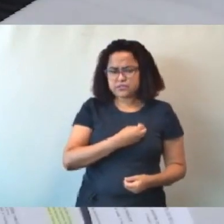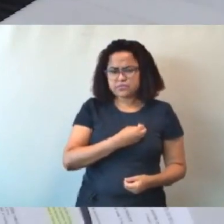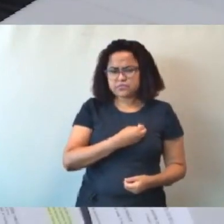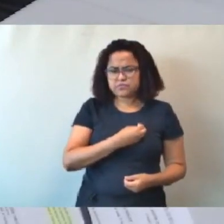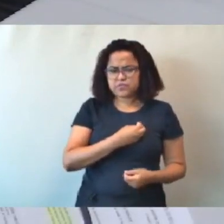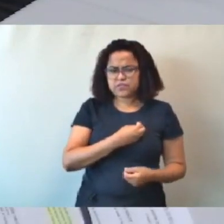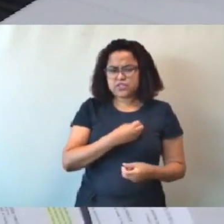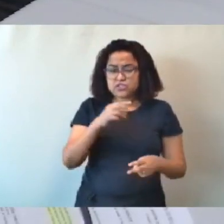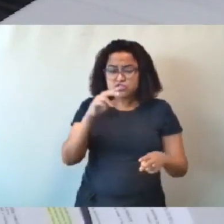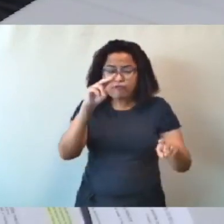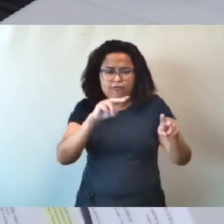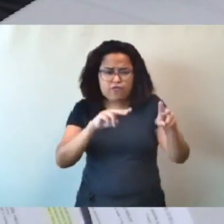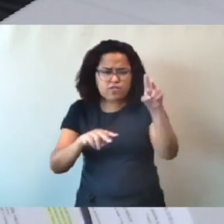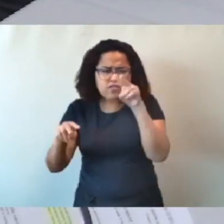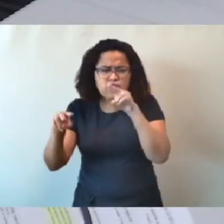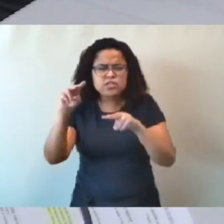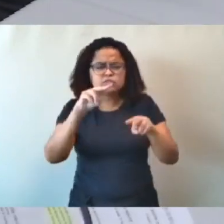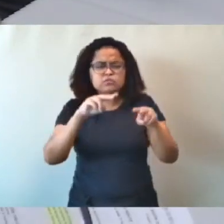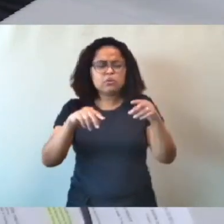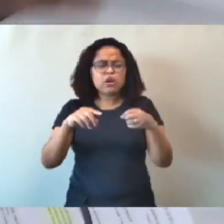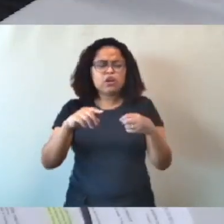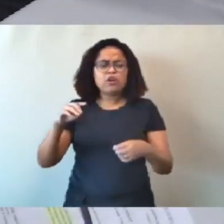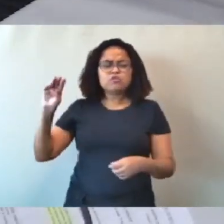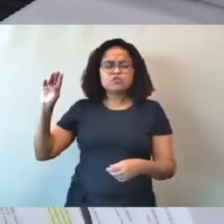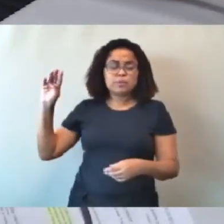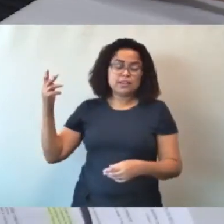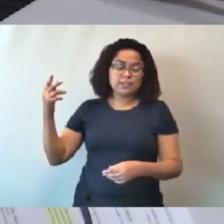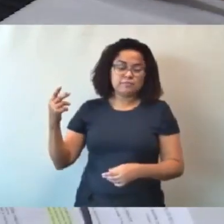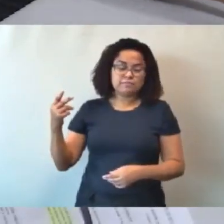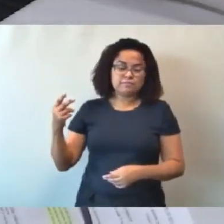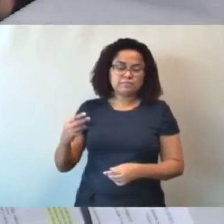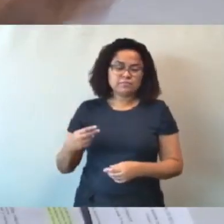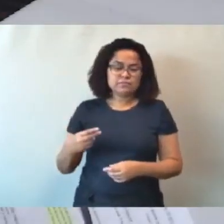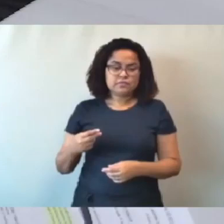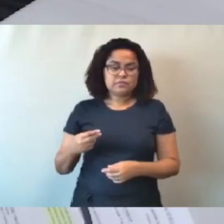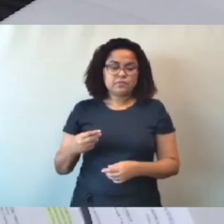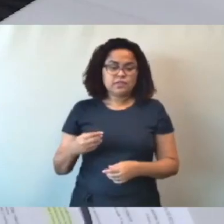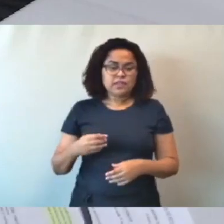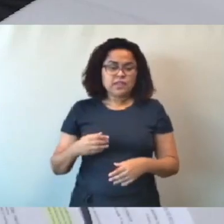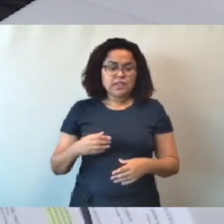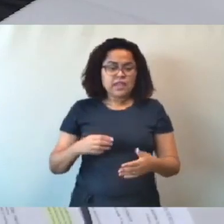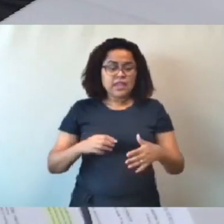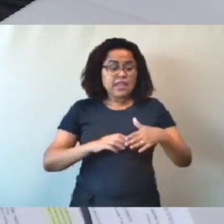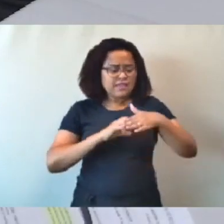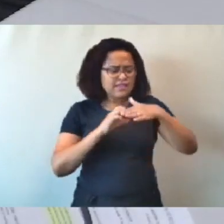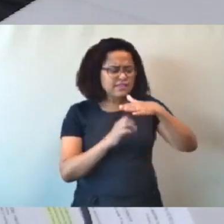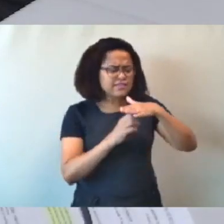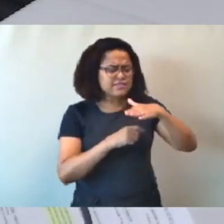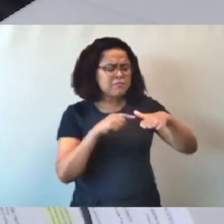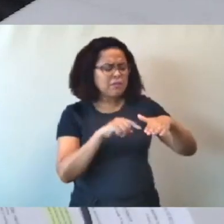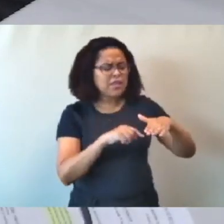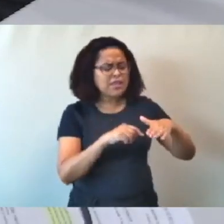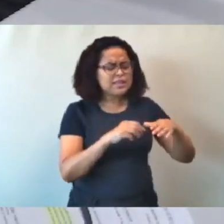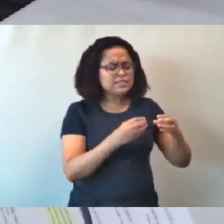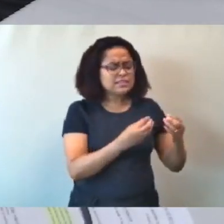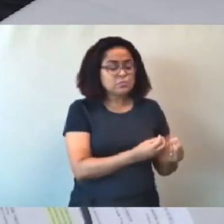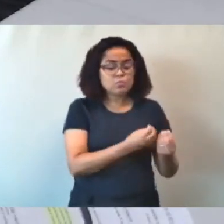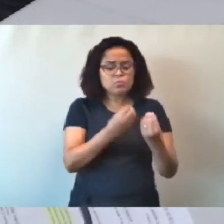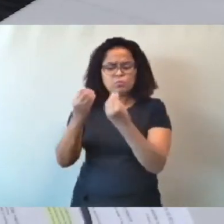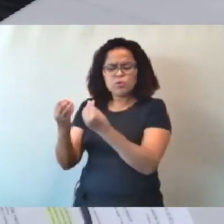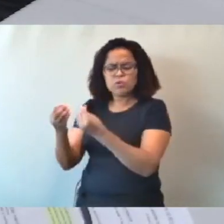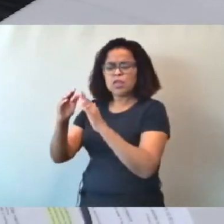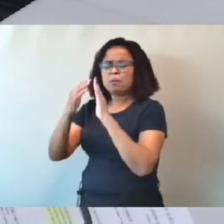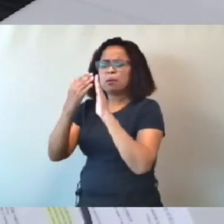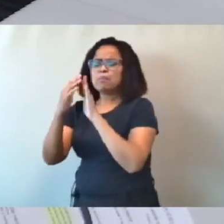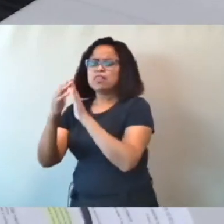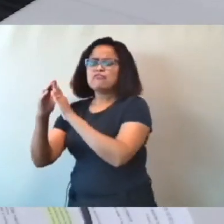cidade, como hoje existe aqui. Então, pega essas empresas, leva para lá, eu pergunto, como que essa pessoa